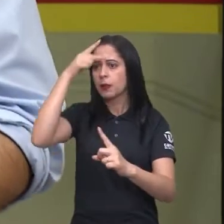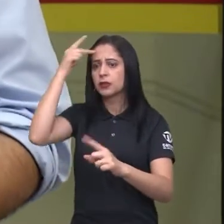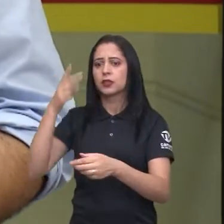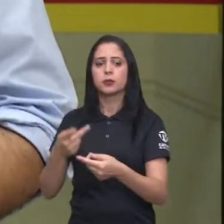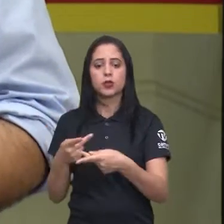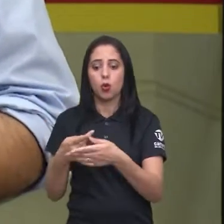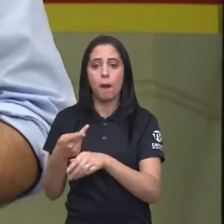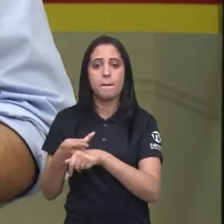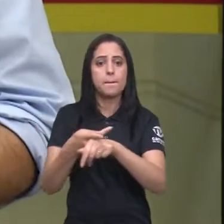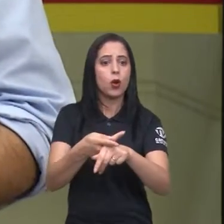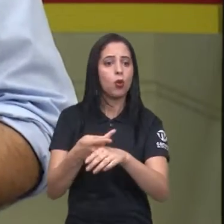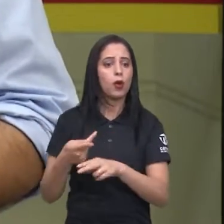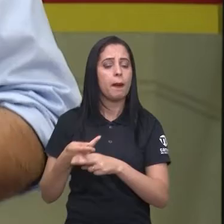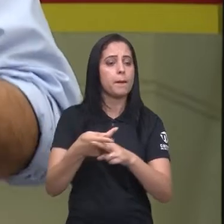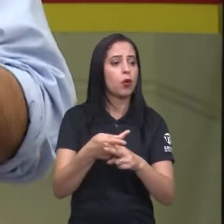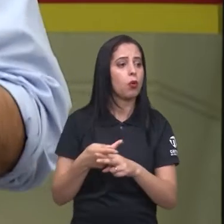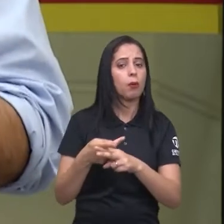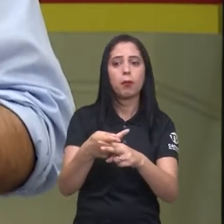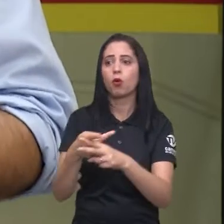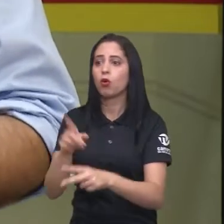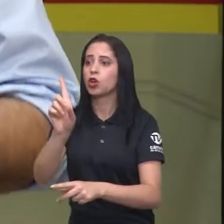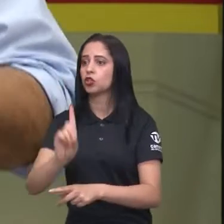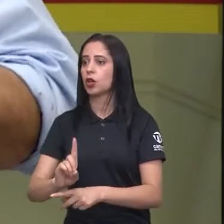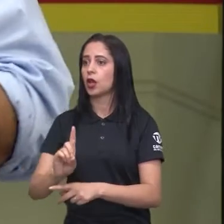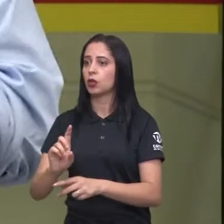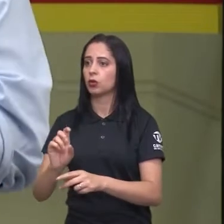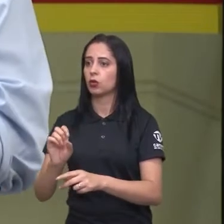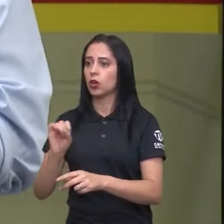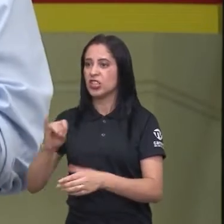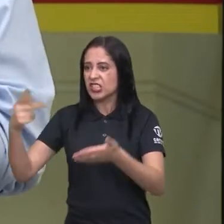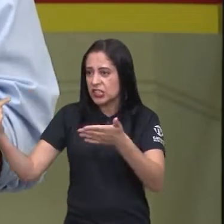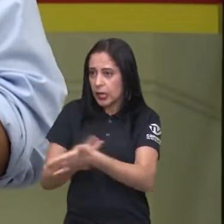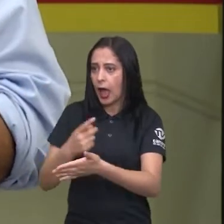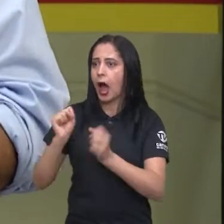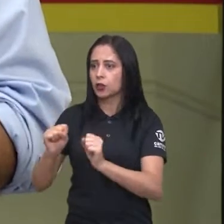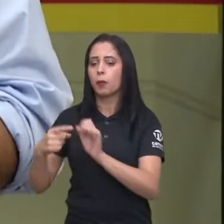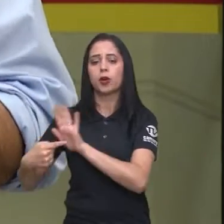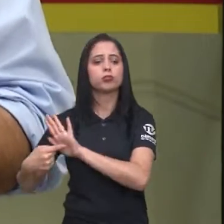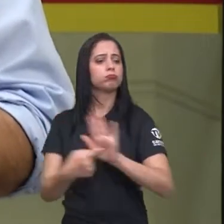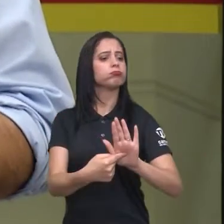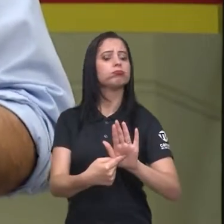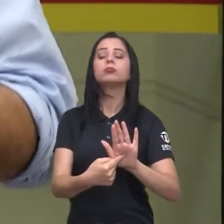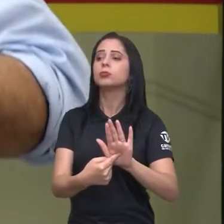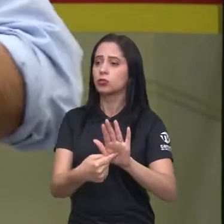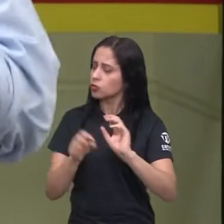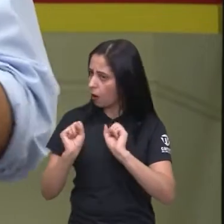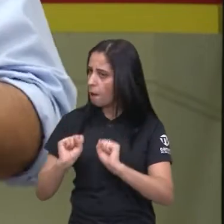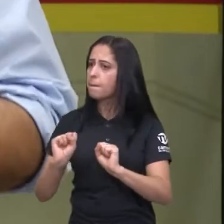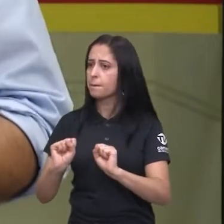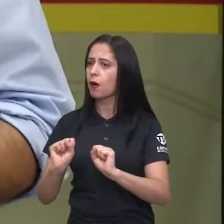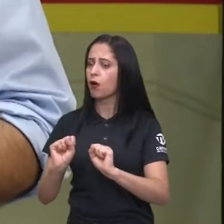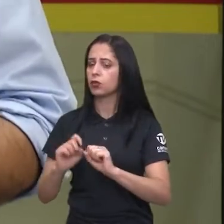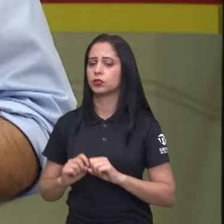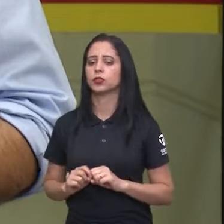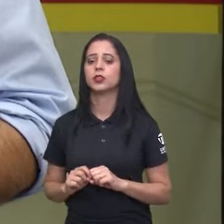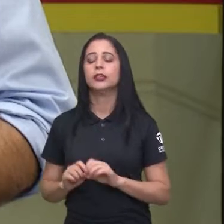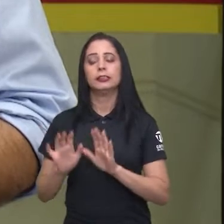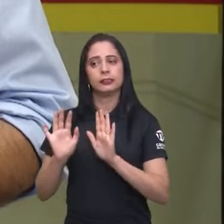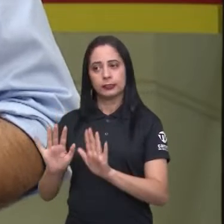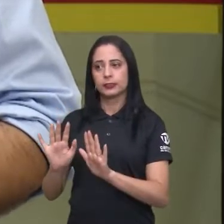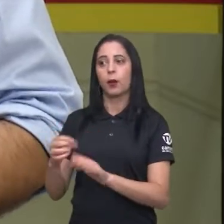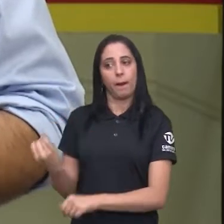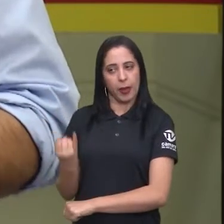pessoas podem procurar os seus direitos, saber dos seus direitos, fazer as denúncias também de quando os direitos e a própria segurança do trabalhador não está